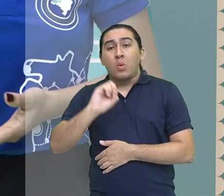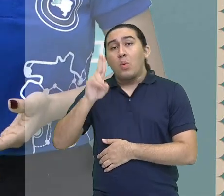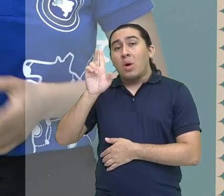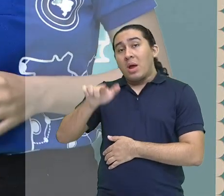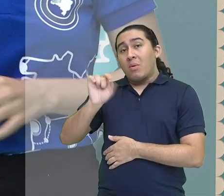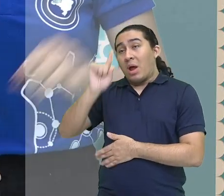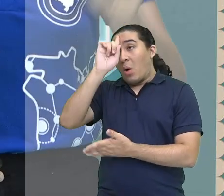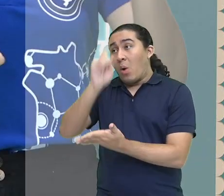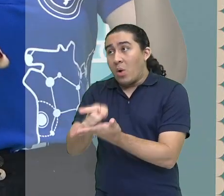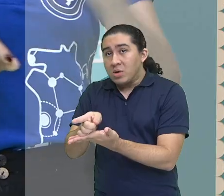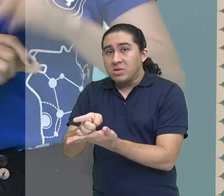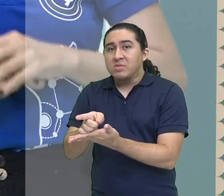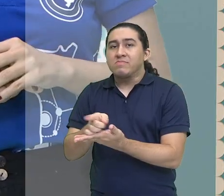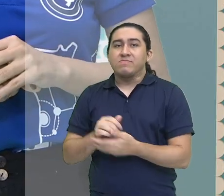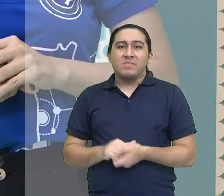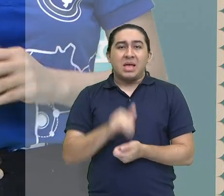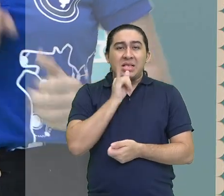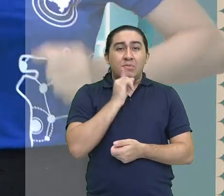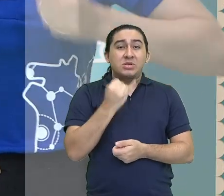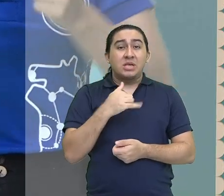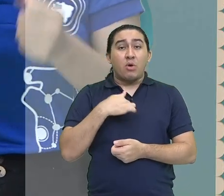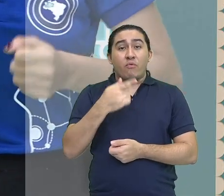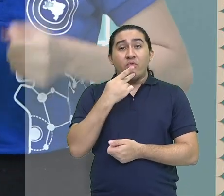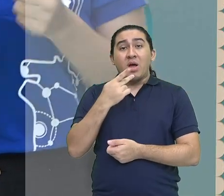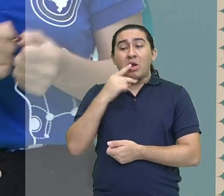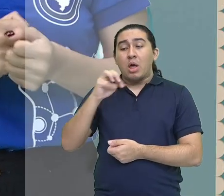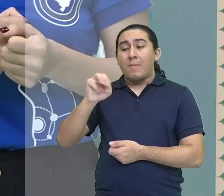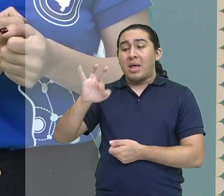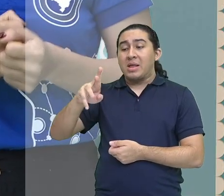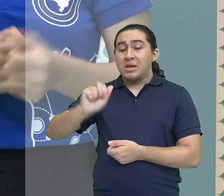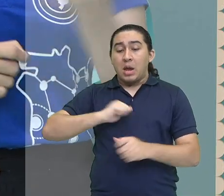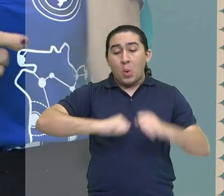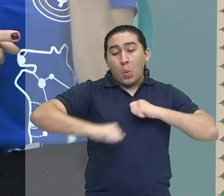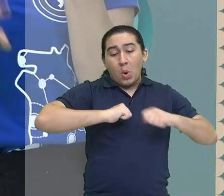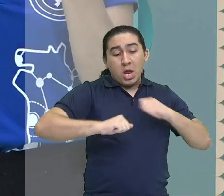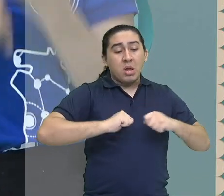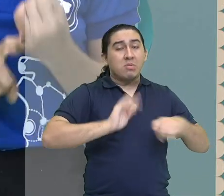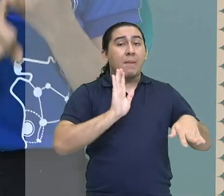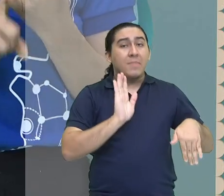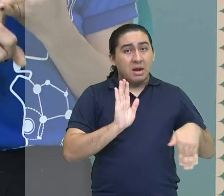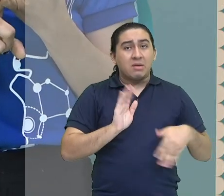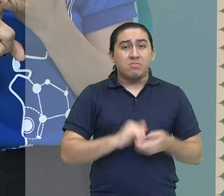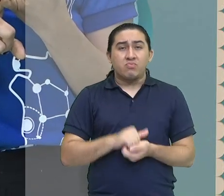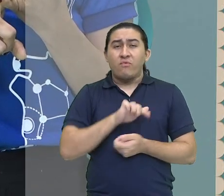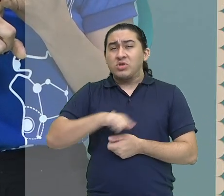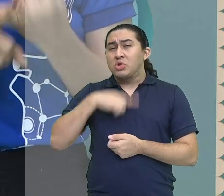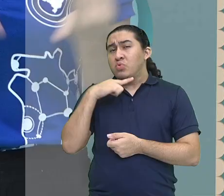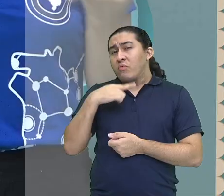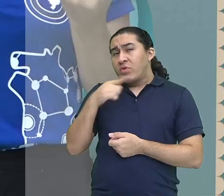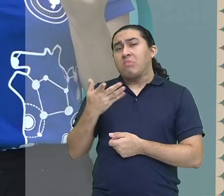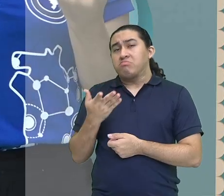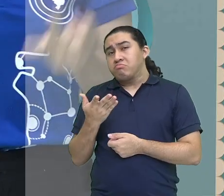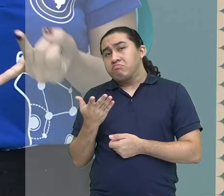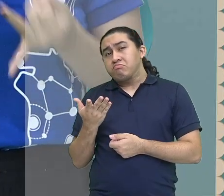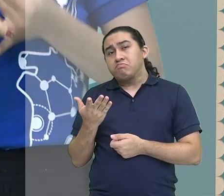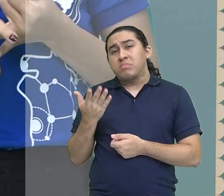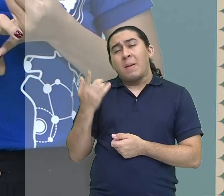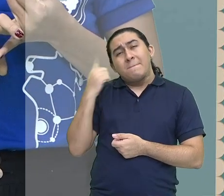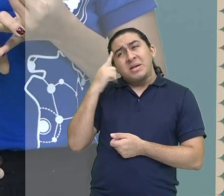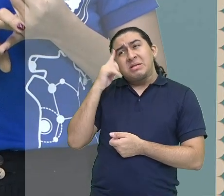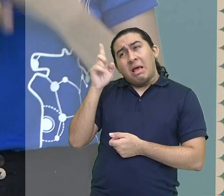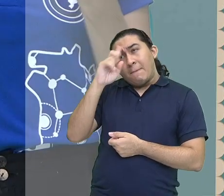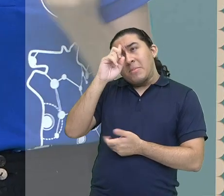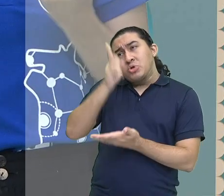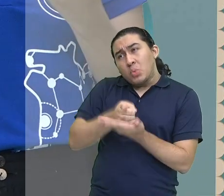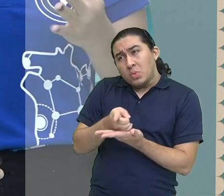de ordem? Quando eu digo Maria correu pela praia, você tem dúvidas? Você acha que é uma